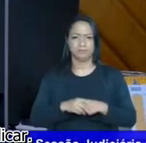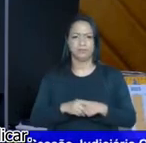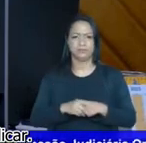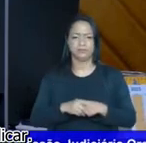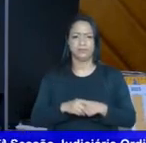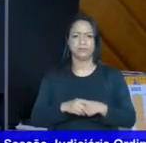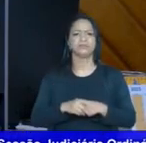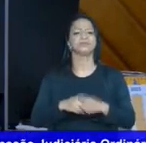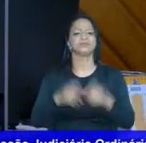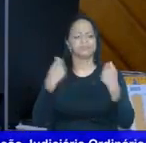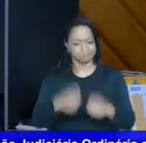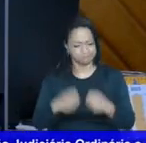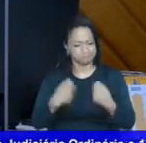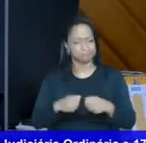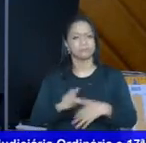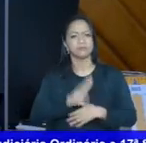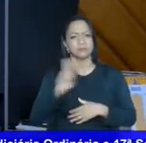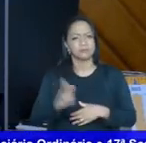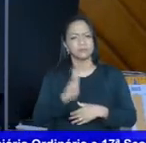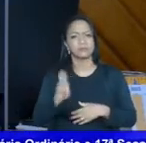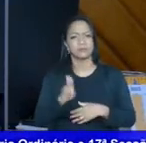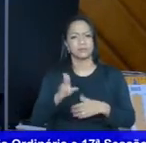Basta aplicar